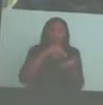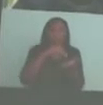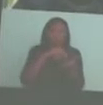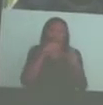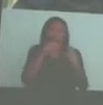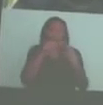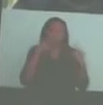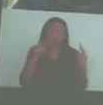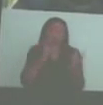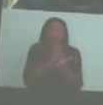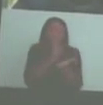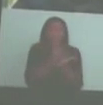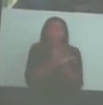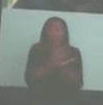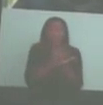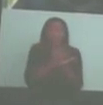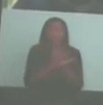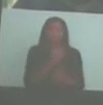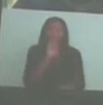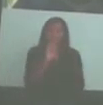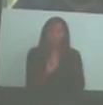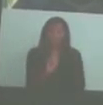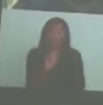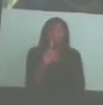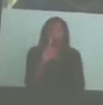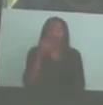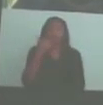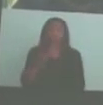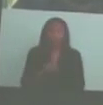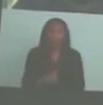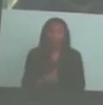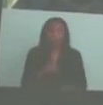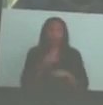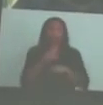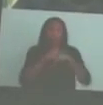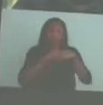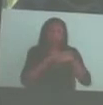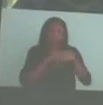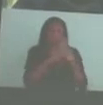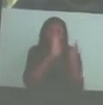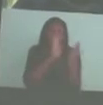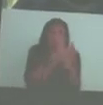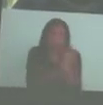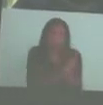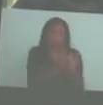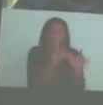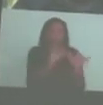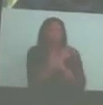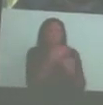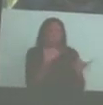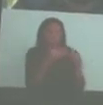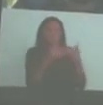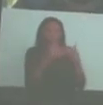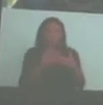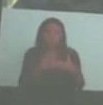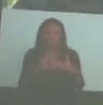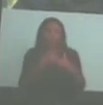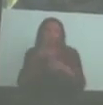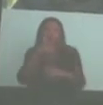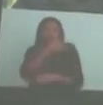ela, estaremos colocando, sim, essa situação para ela, pedindo para que seja priorizada a vacinação para a nossa guarda